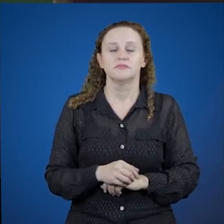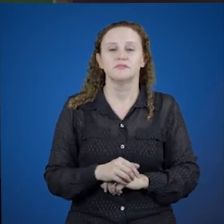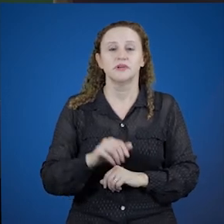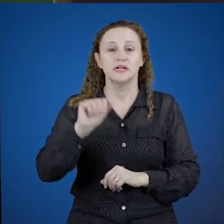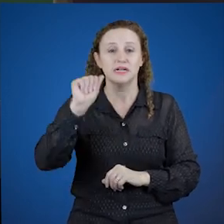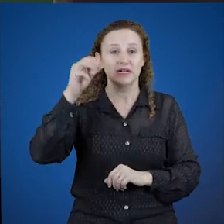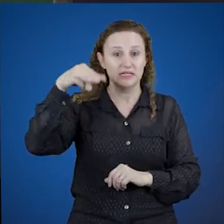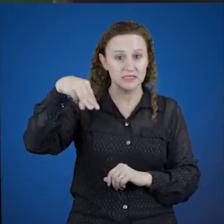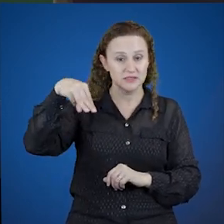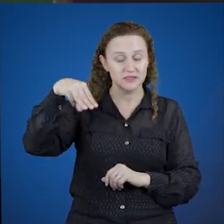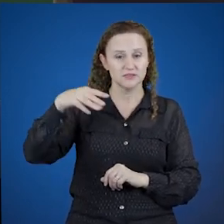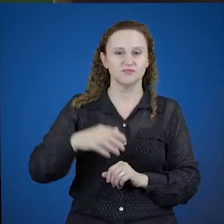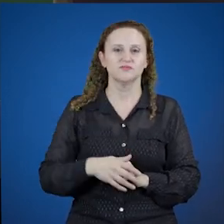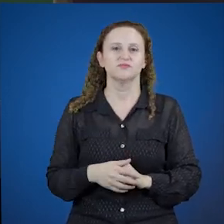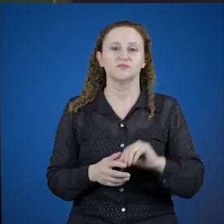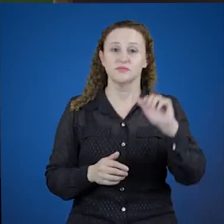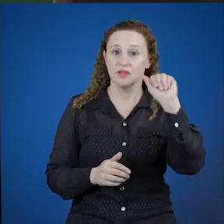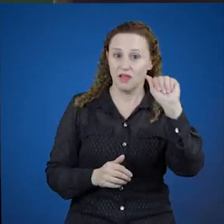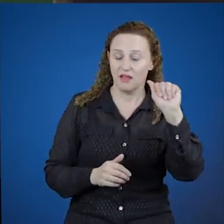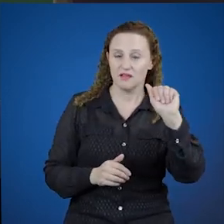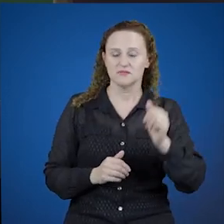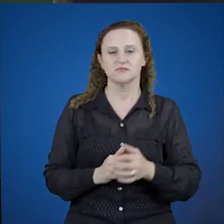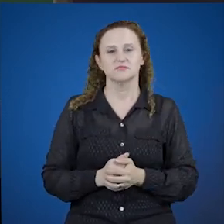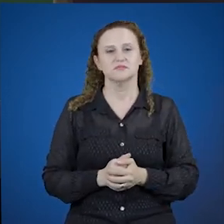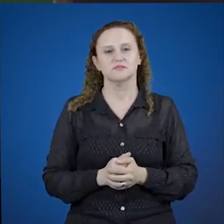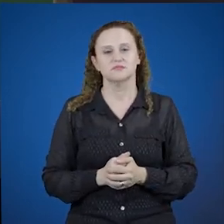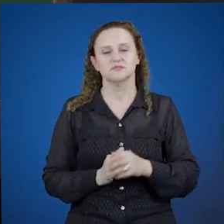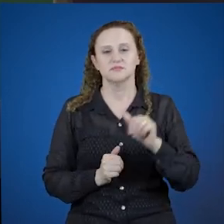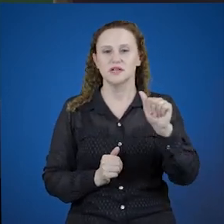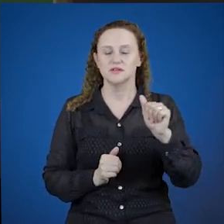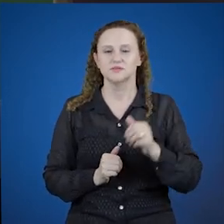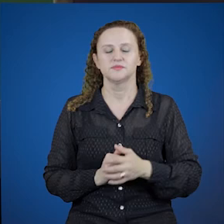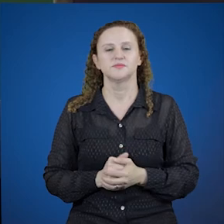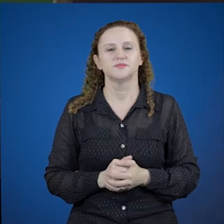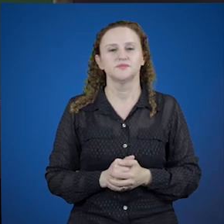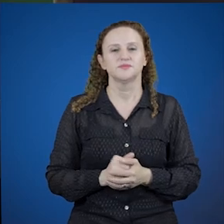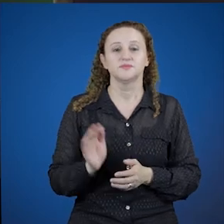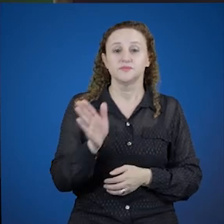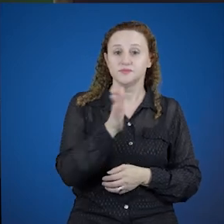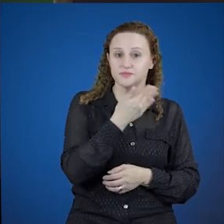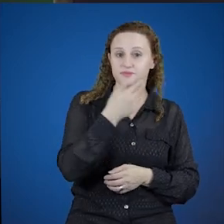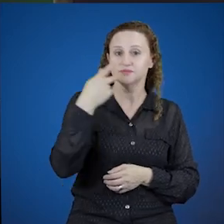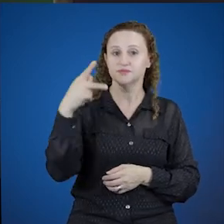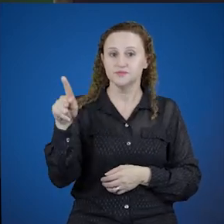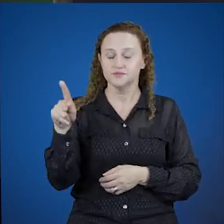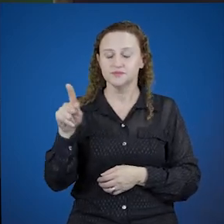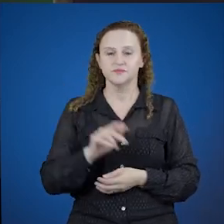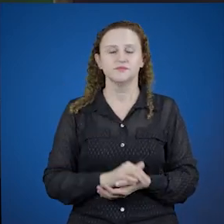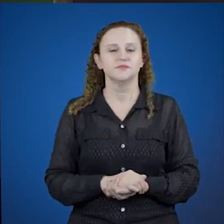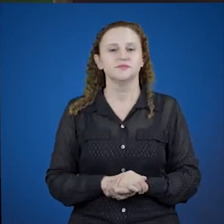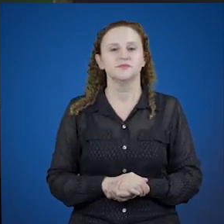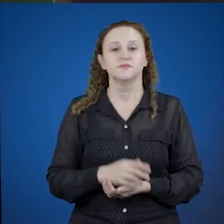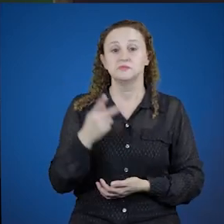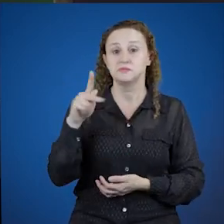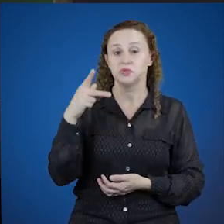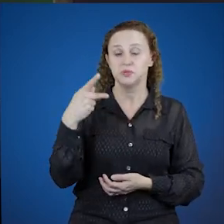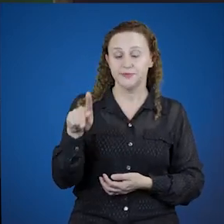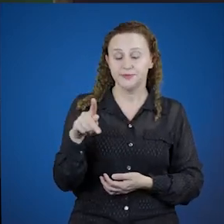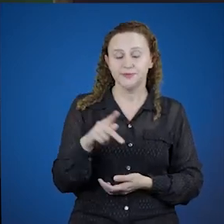hum ah não ablativo no plural